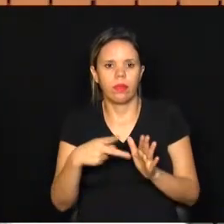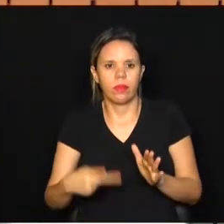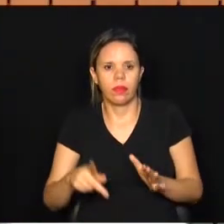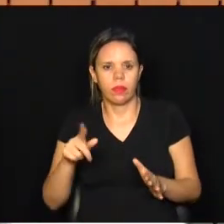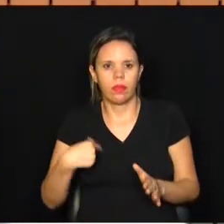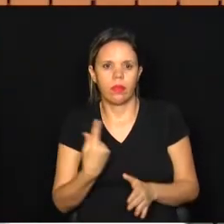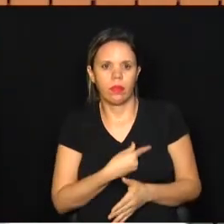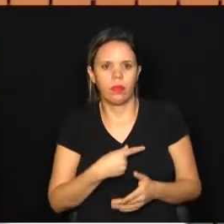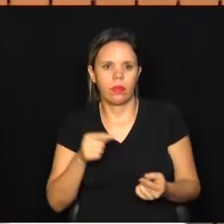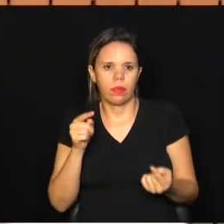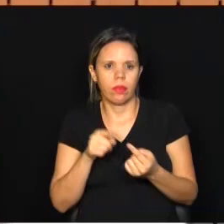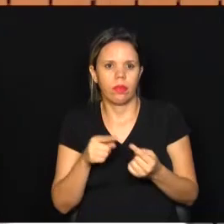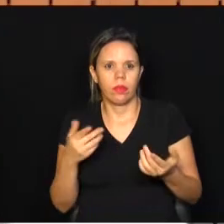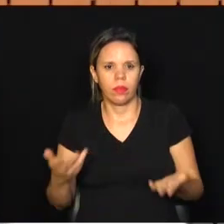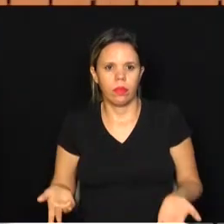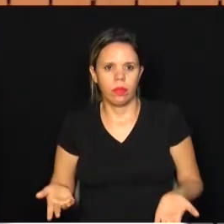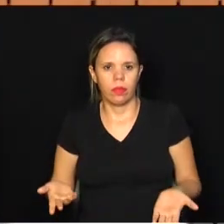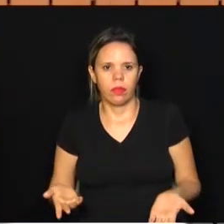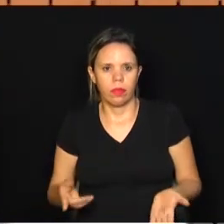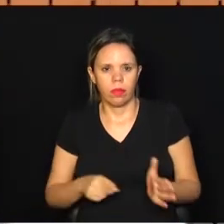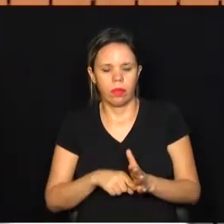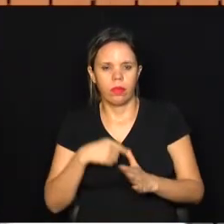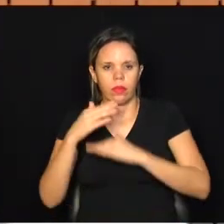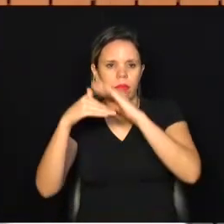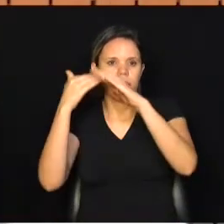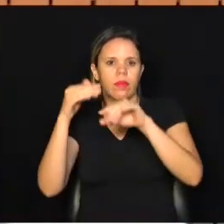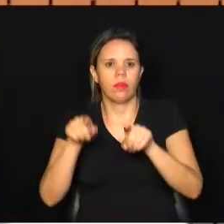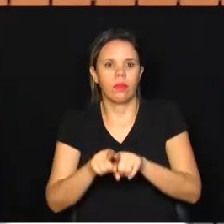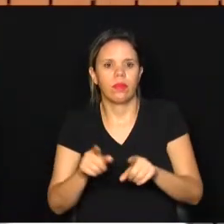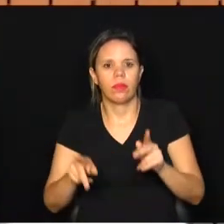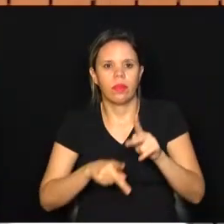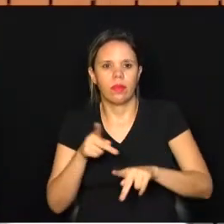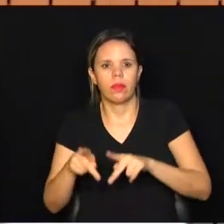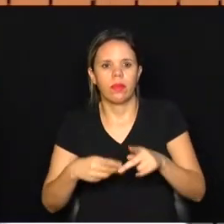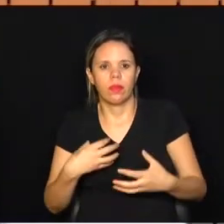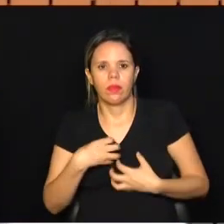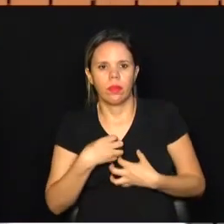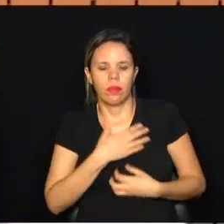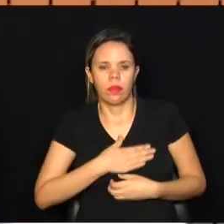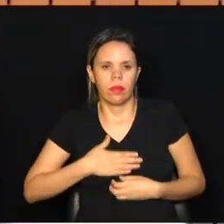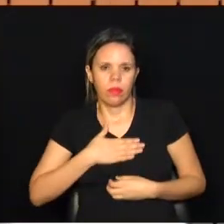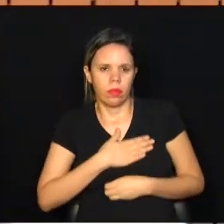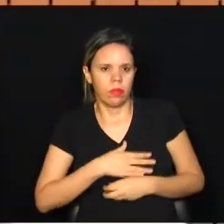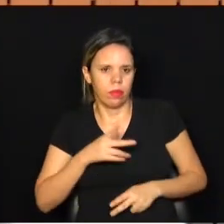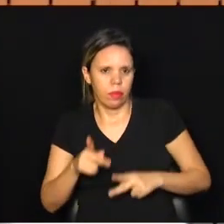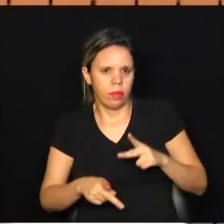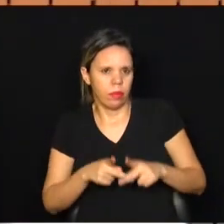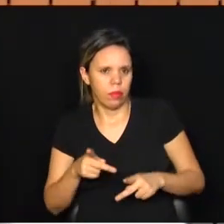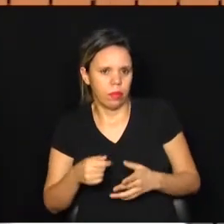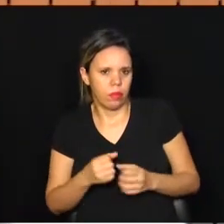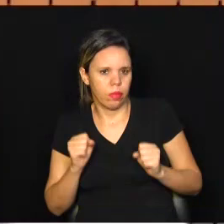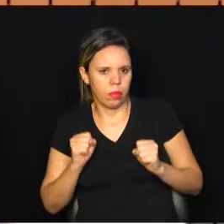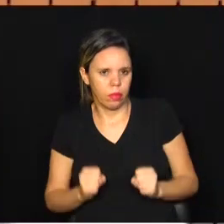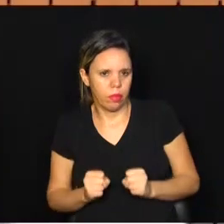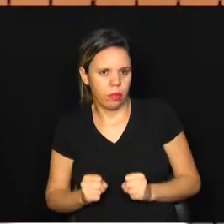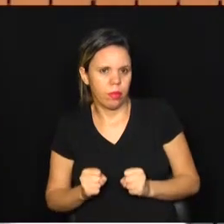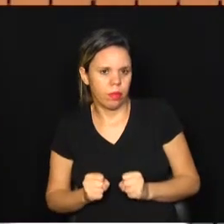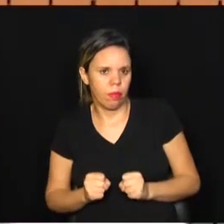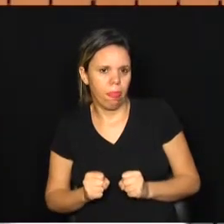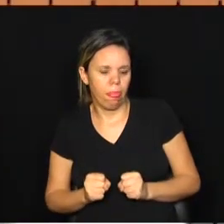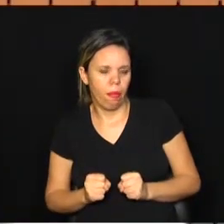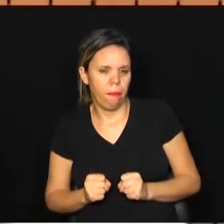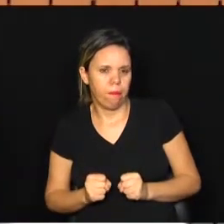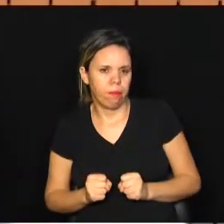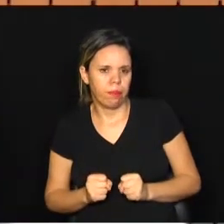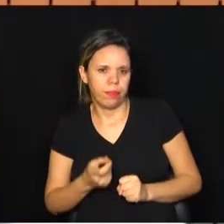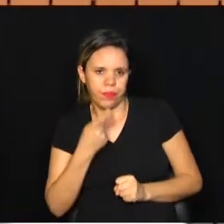nosso intuito. É buscar um desenvolvimento onde as pessoas se sintam bem, onde as pessoas possam dizer, olha,